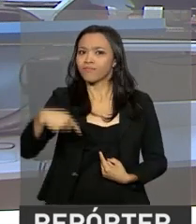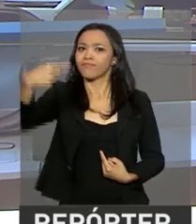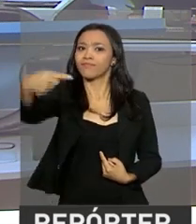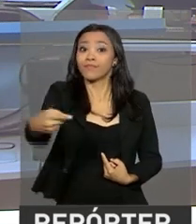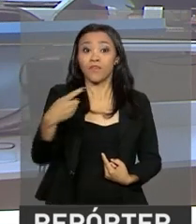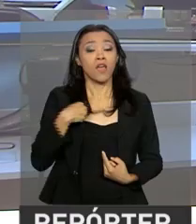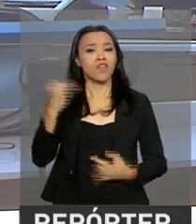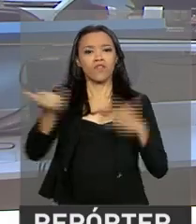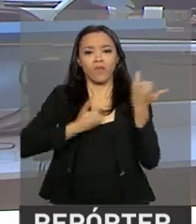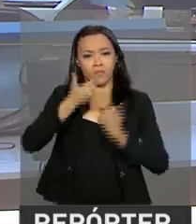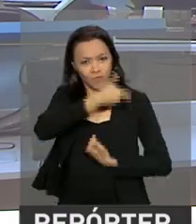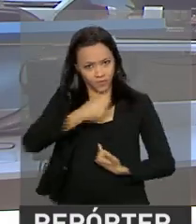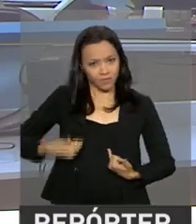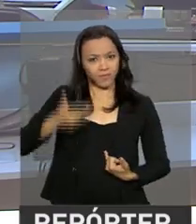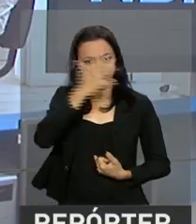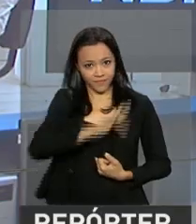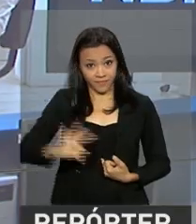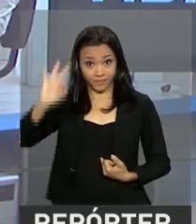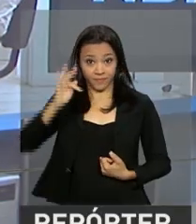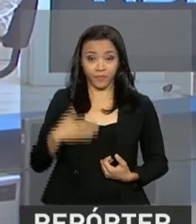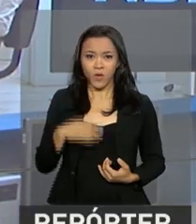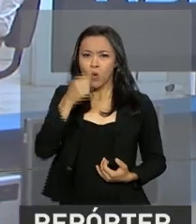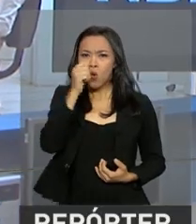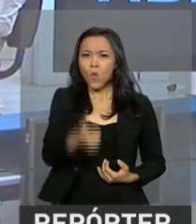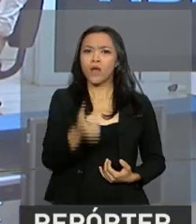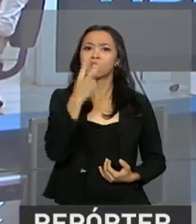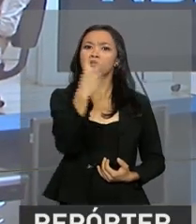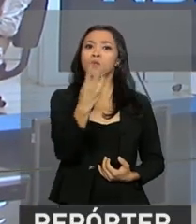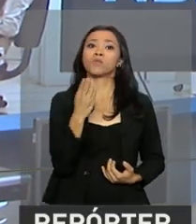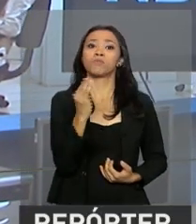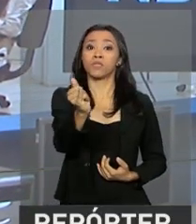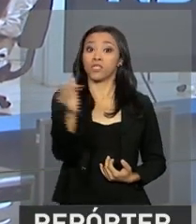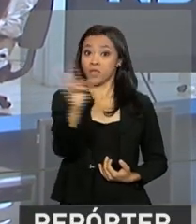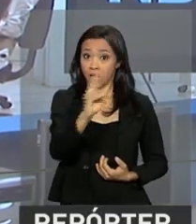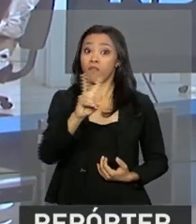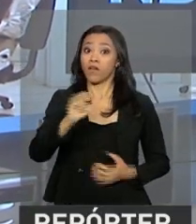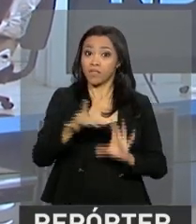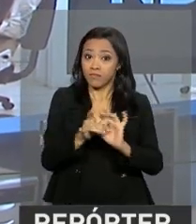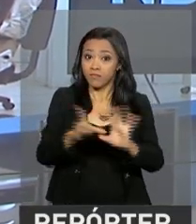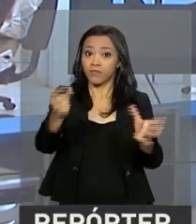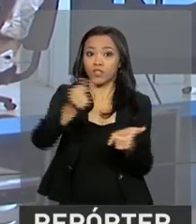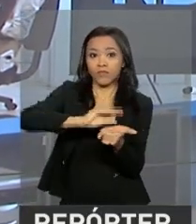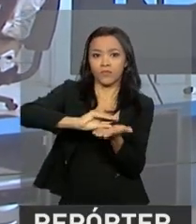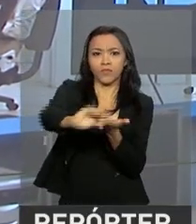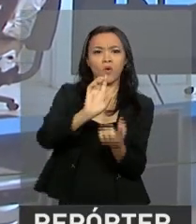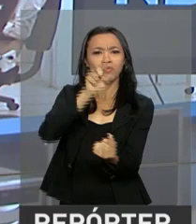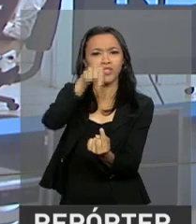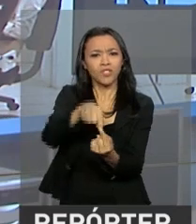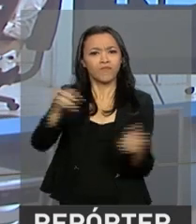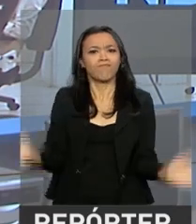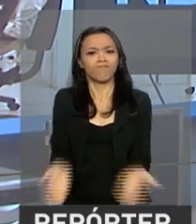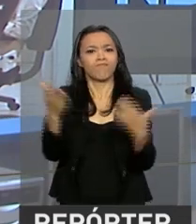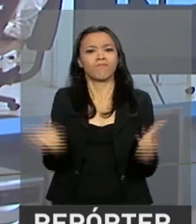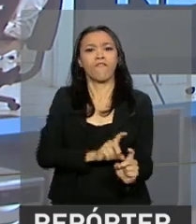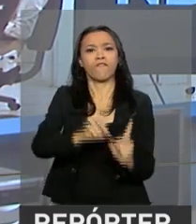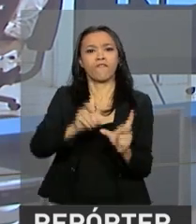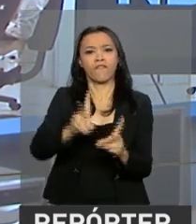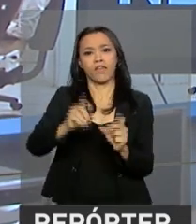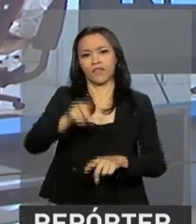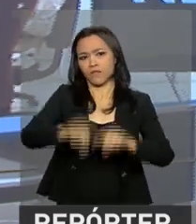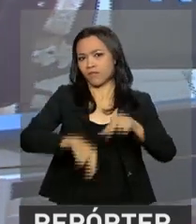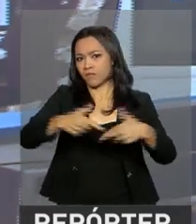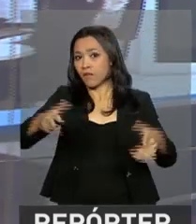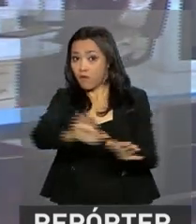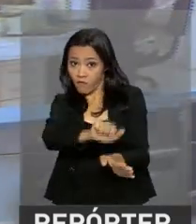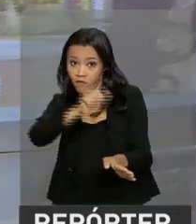informações do governo federal quase R bilhões de reais serão liberados para incentivar as exportações brasileiras que tem os